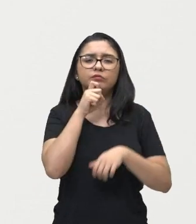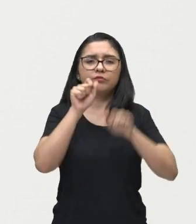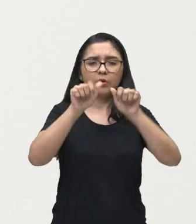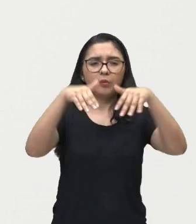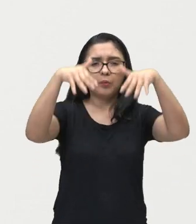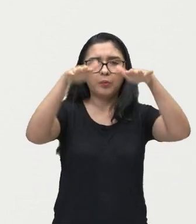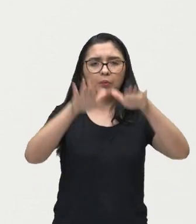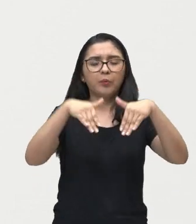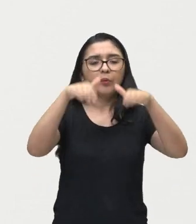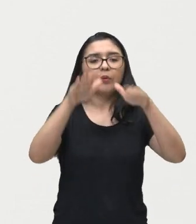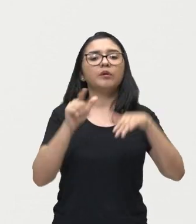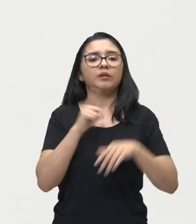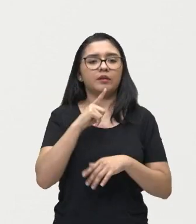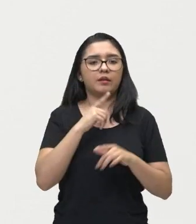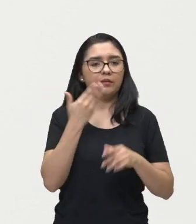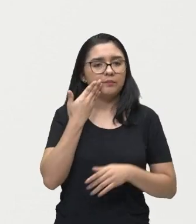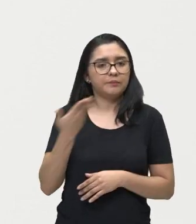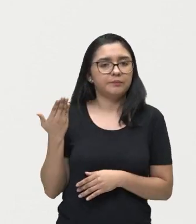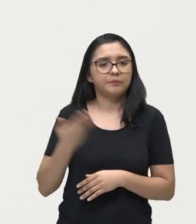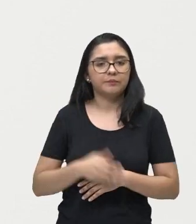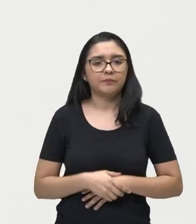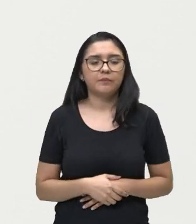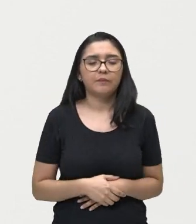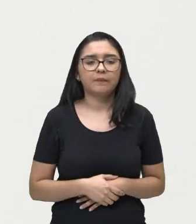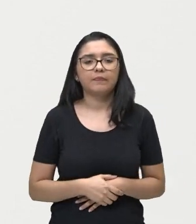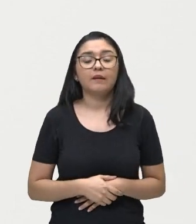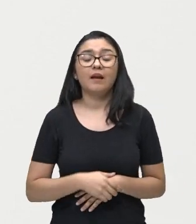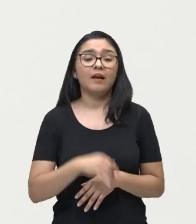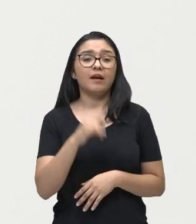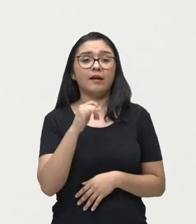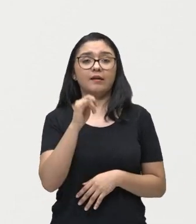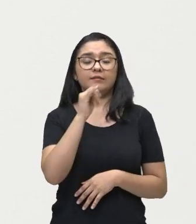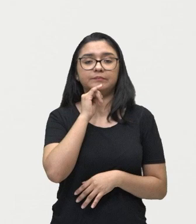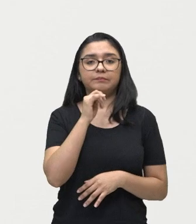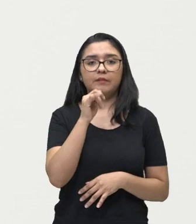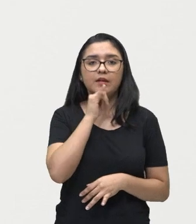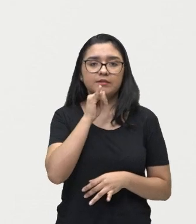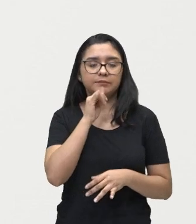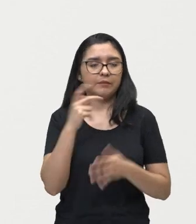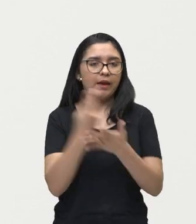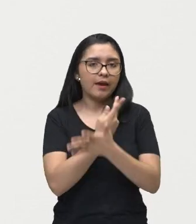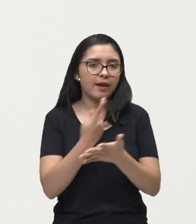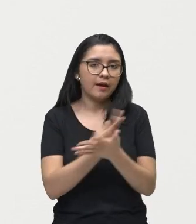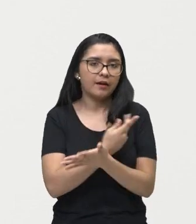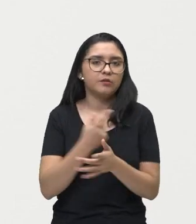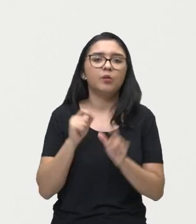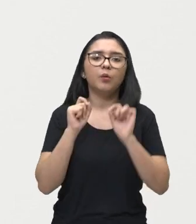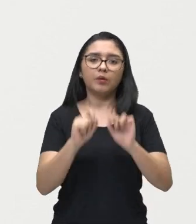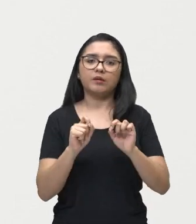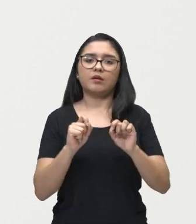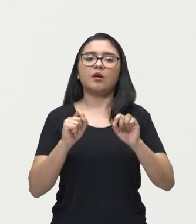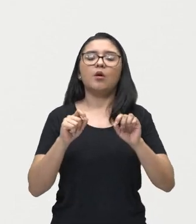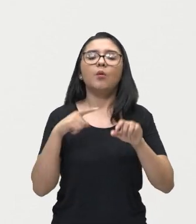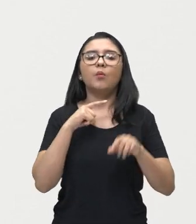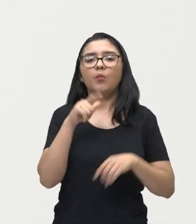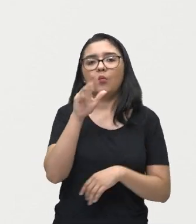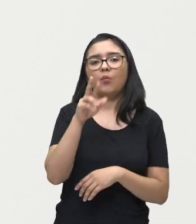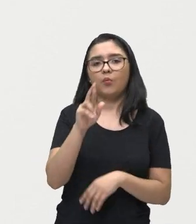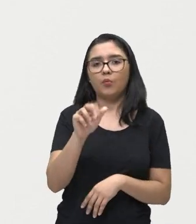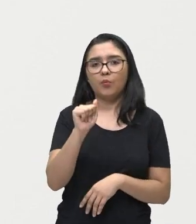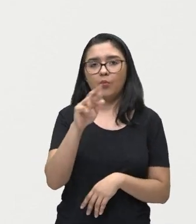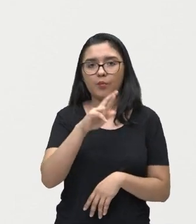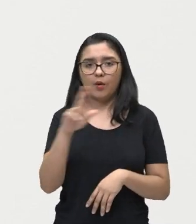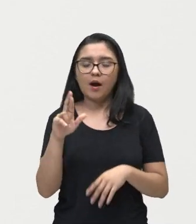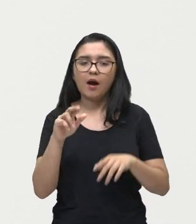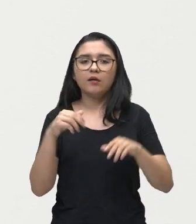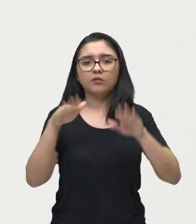ó, é errado quando você coloca o ar-condicionado embaixo. Por quê? Você